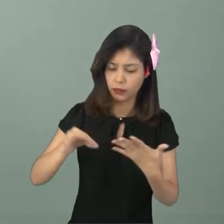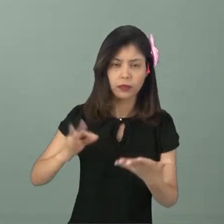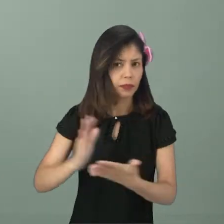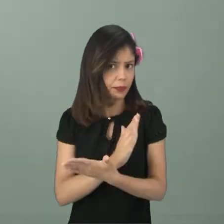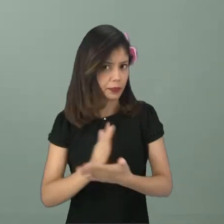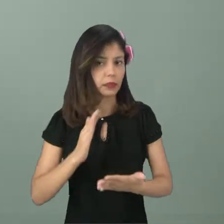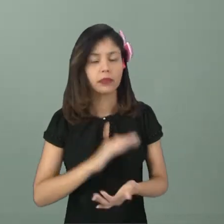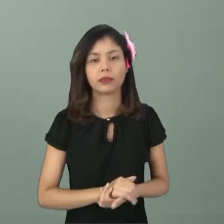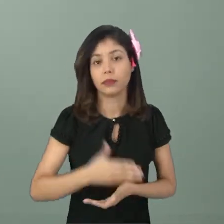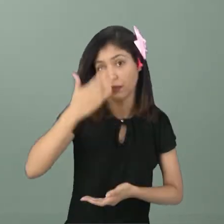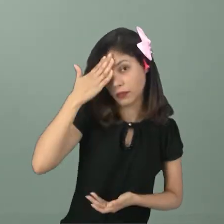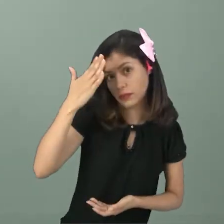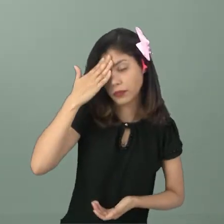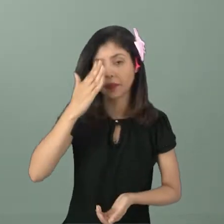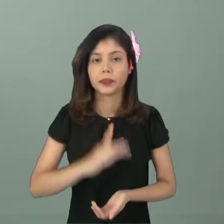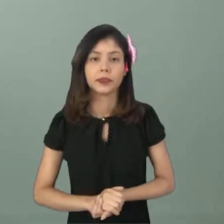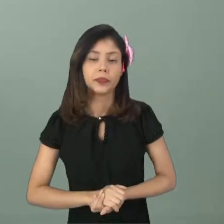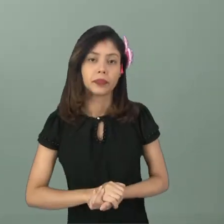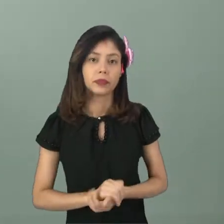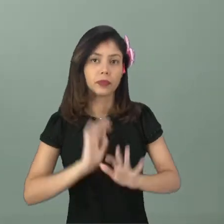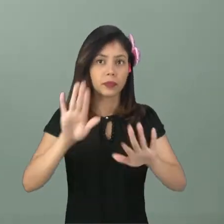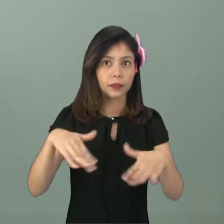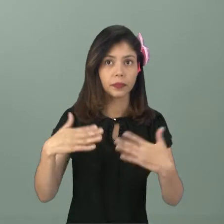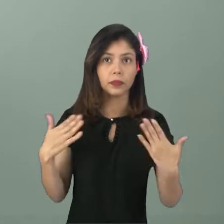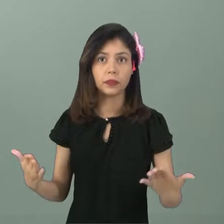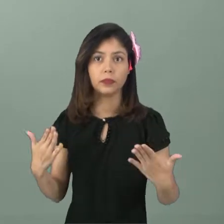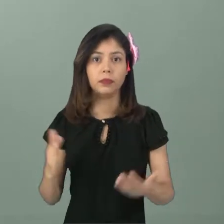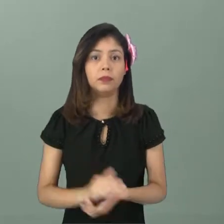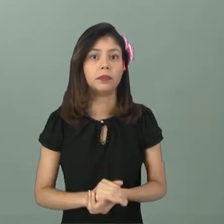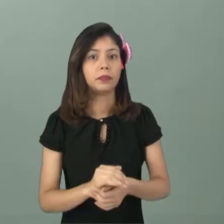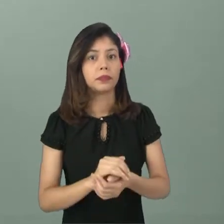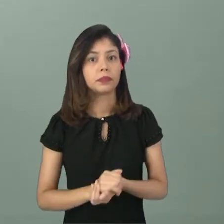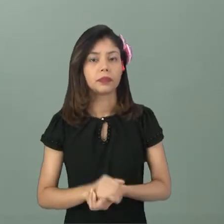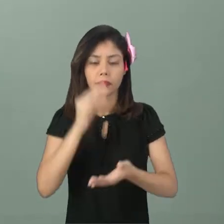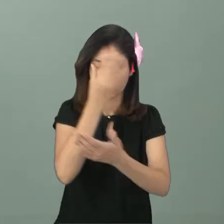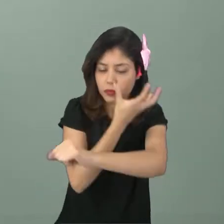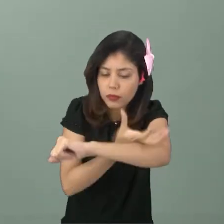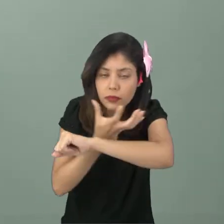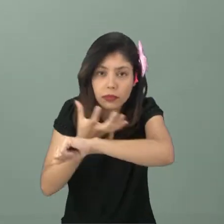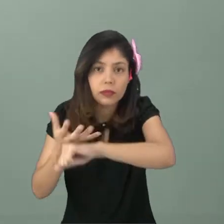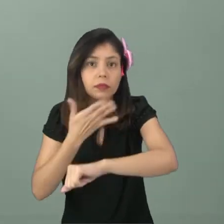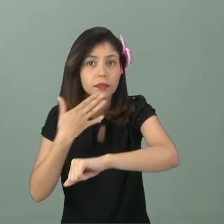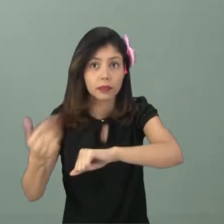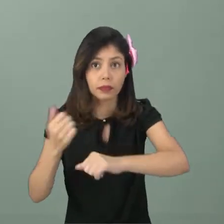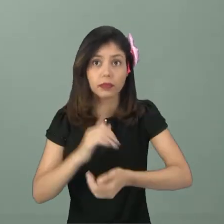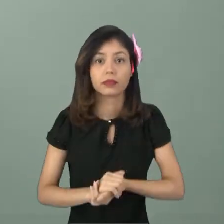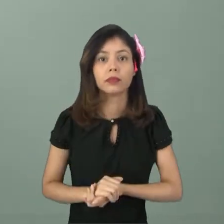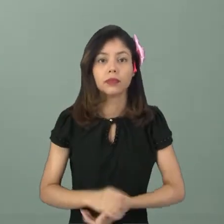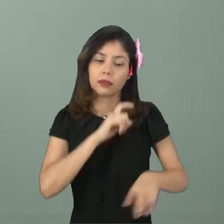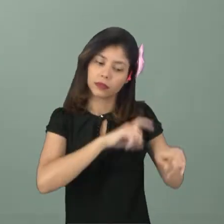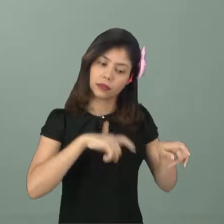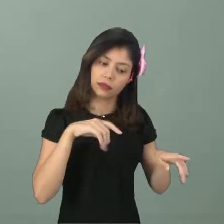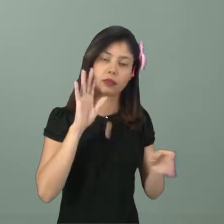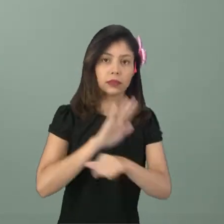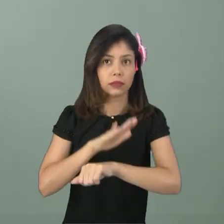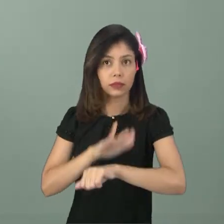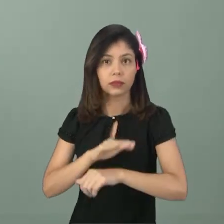natureza, a compreender quais as melhores formas de plantio, né? Ajudam na